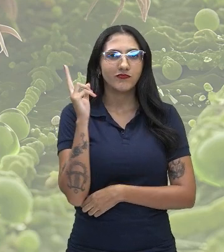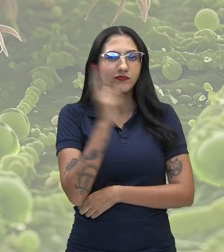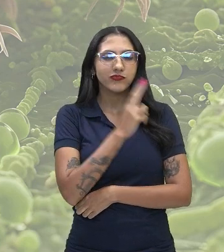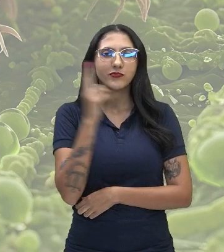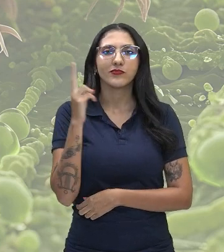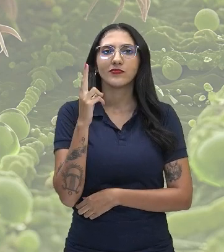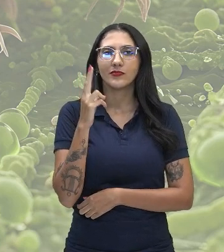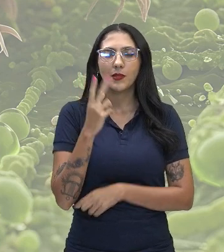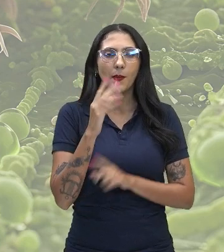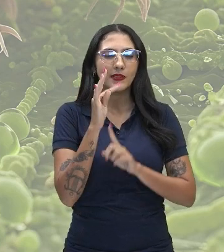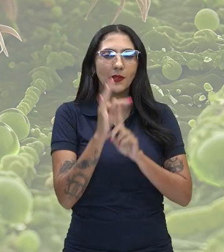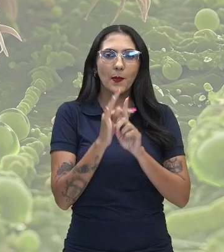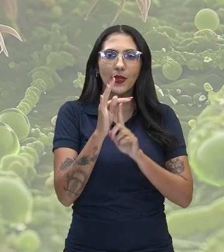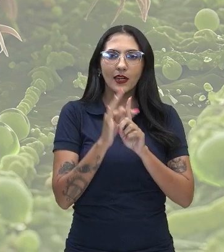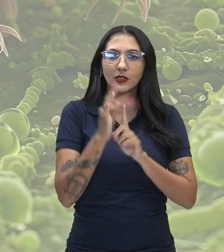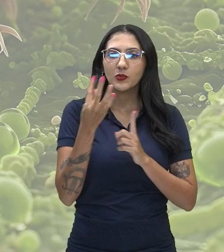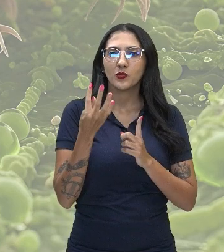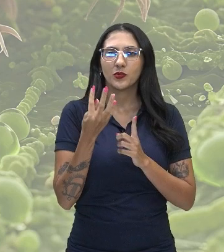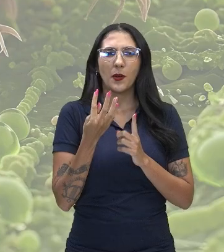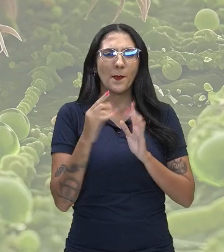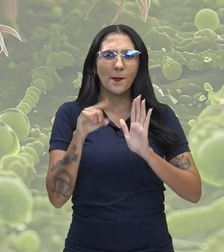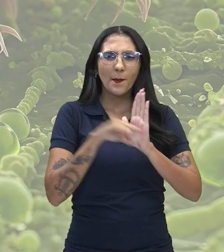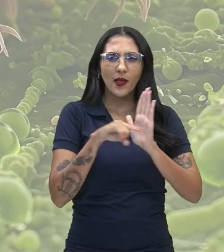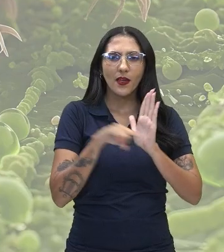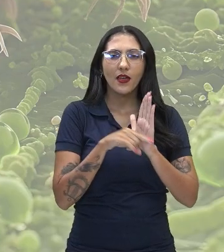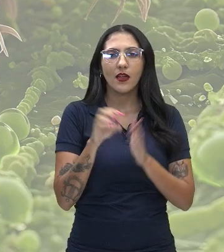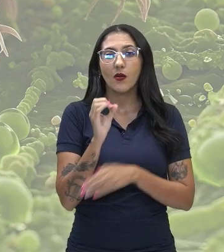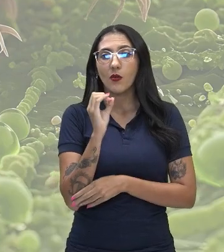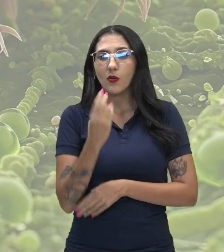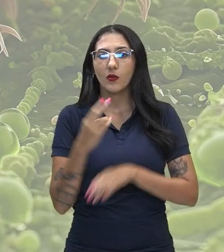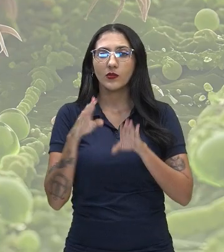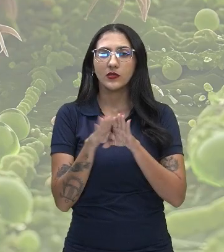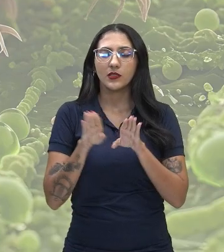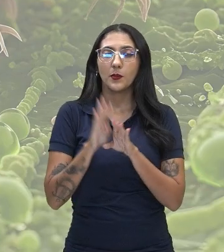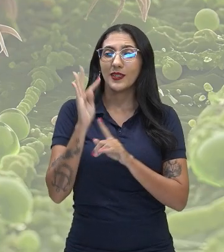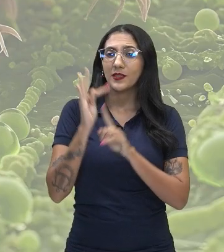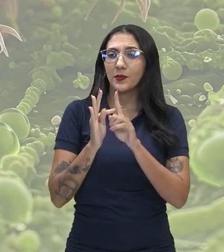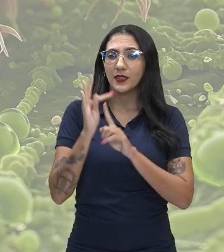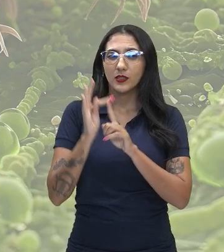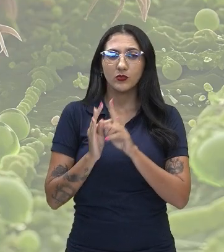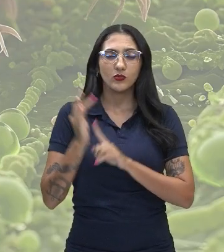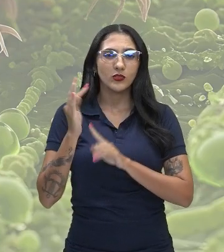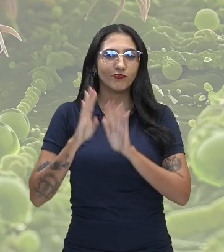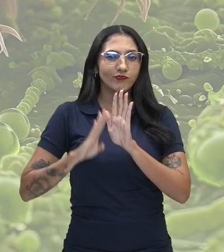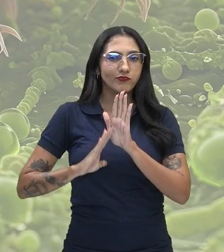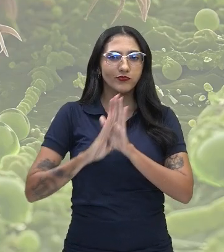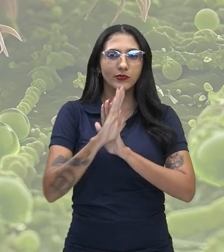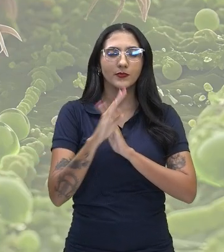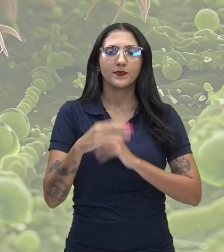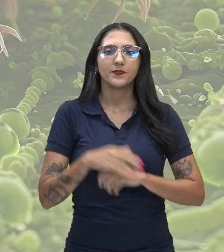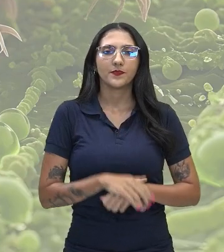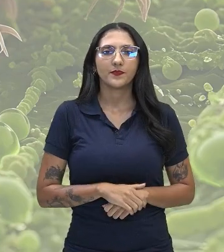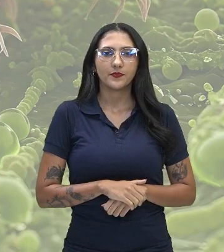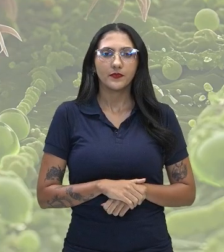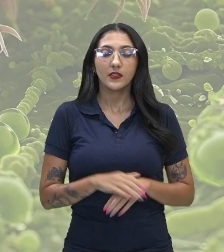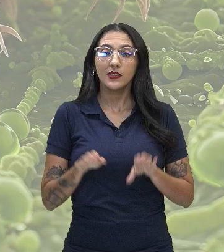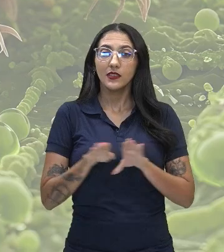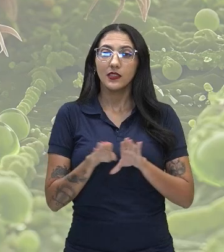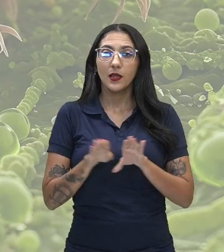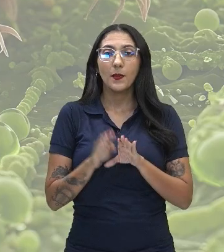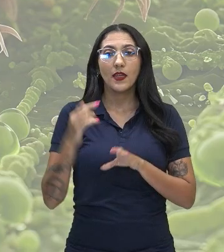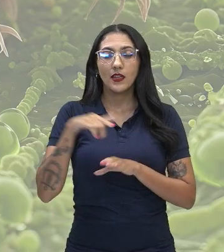extremas, em temperaturas muito baixas, em temperaturas muito altas, inclusive eles conseguem